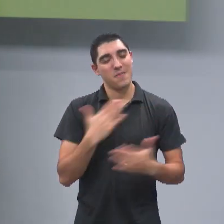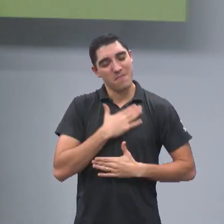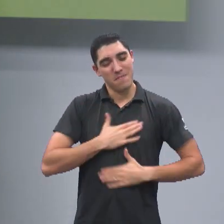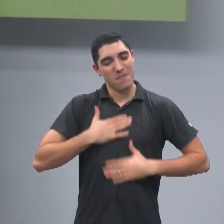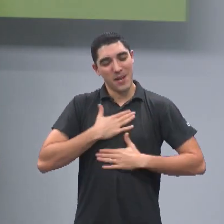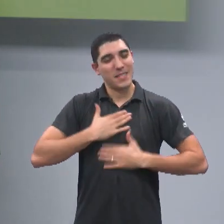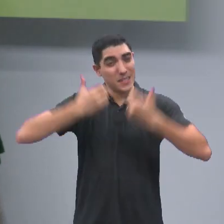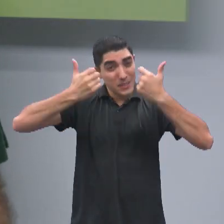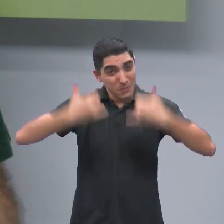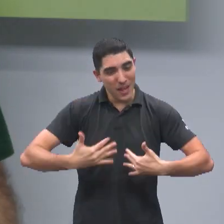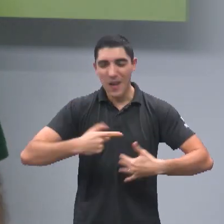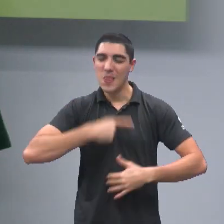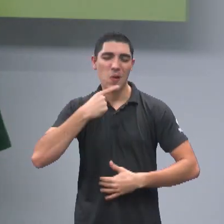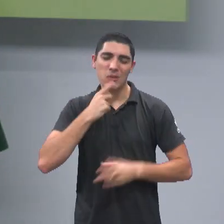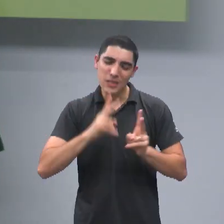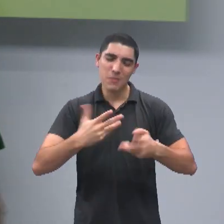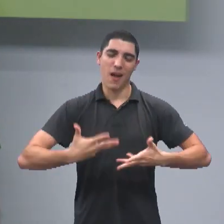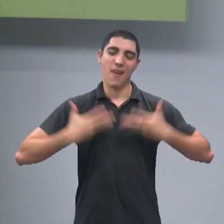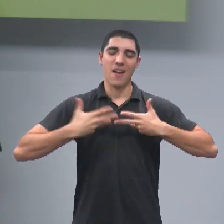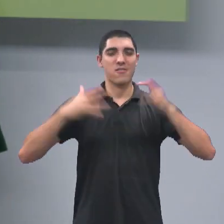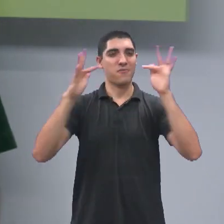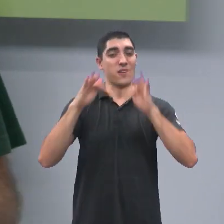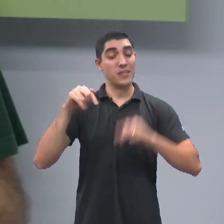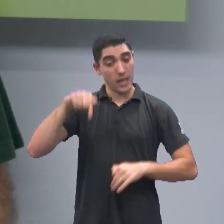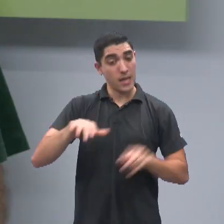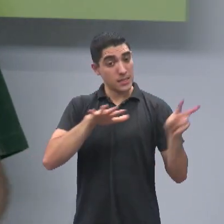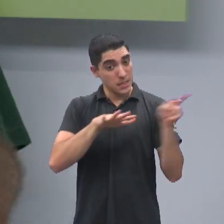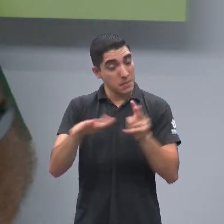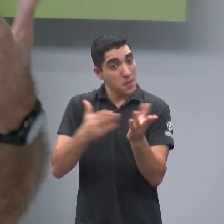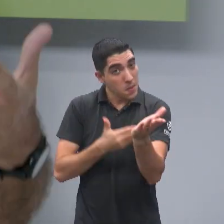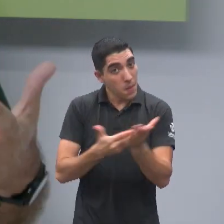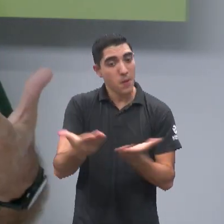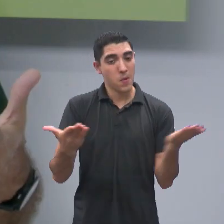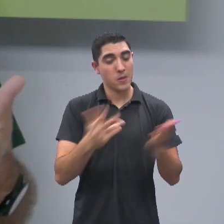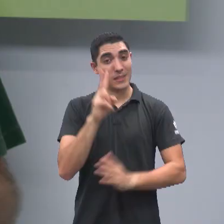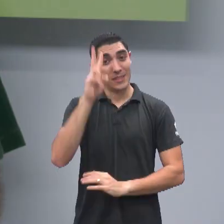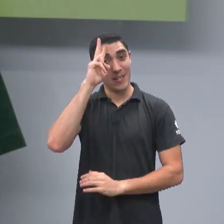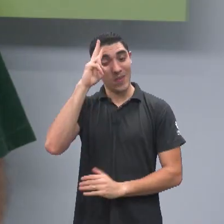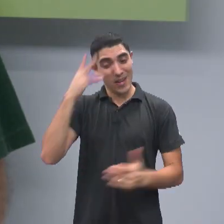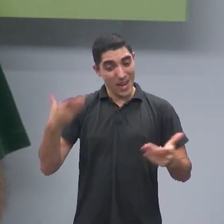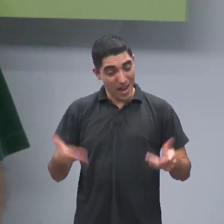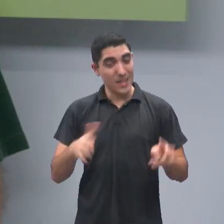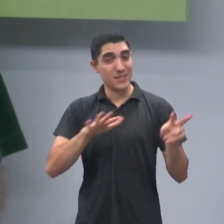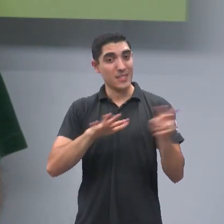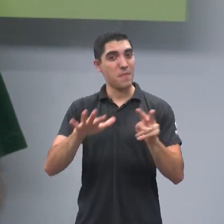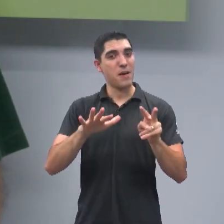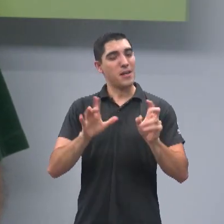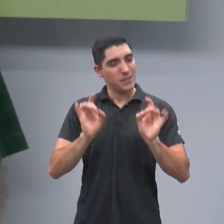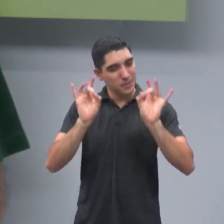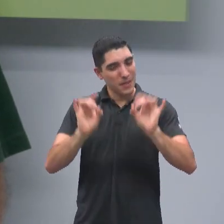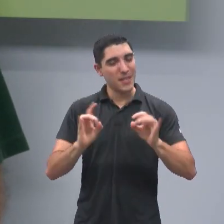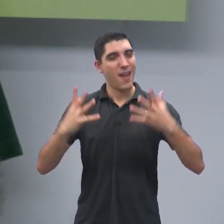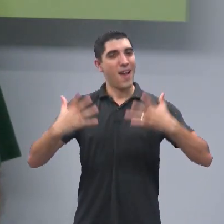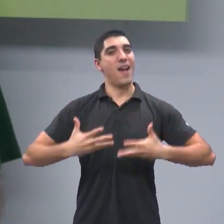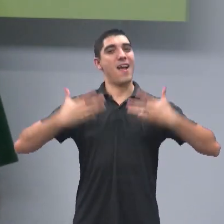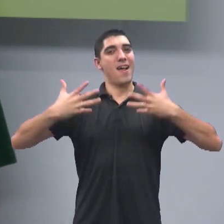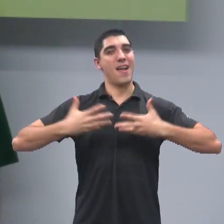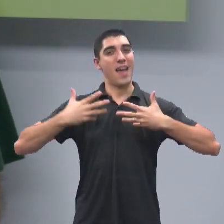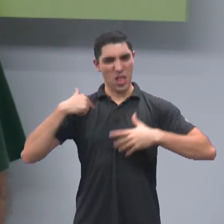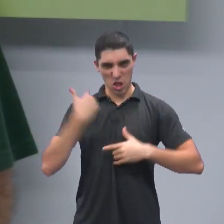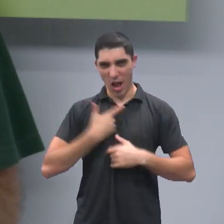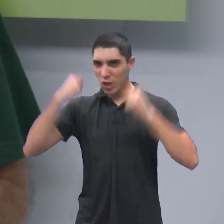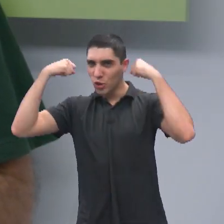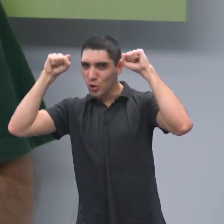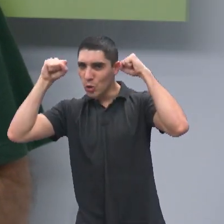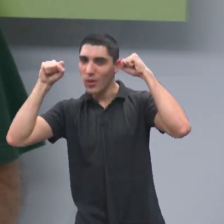em mais uma Hora do Esporte, começando mais uma semana nesse alto astral, que aqui a gente não é super Xuxa, mas sempre contra o